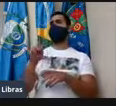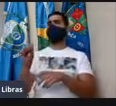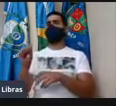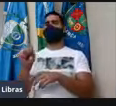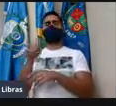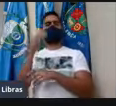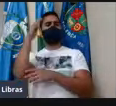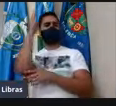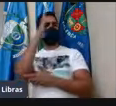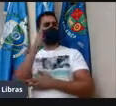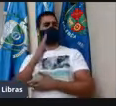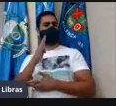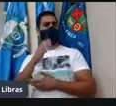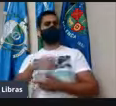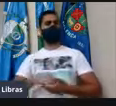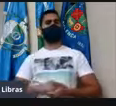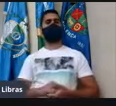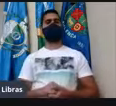Brasil.